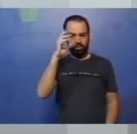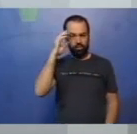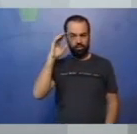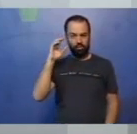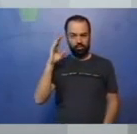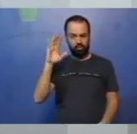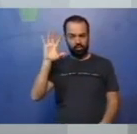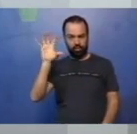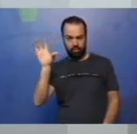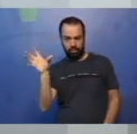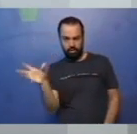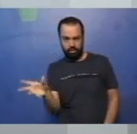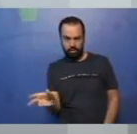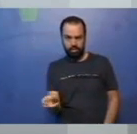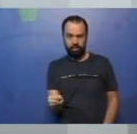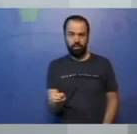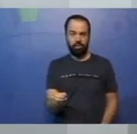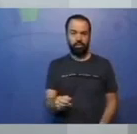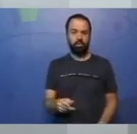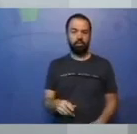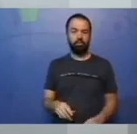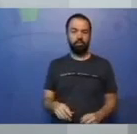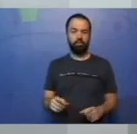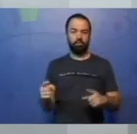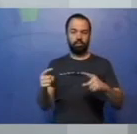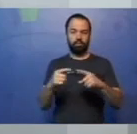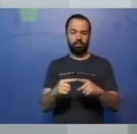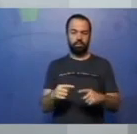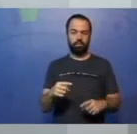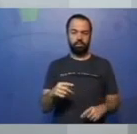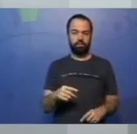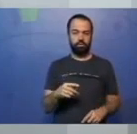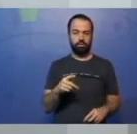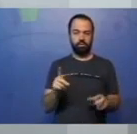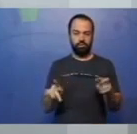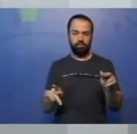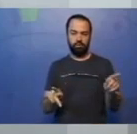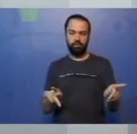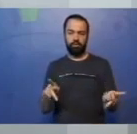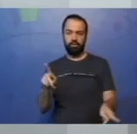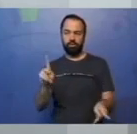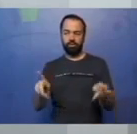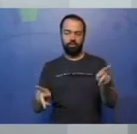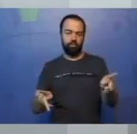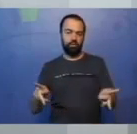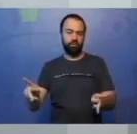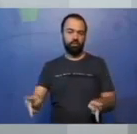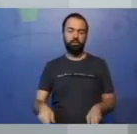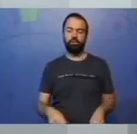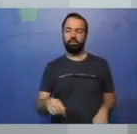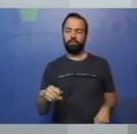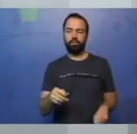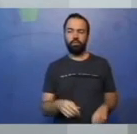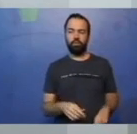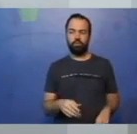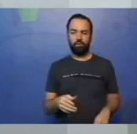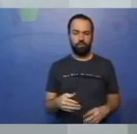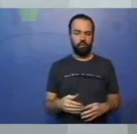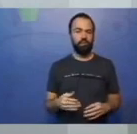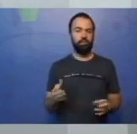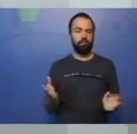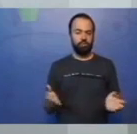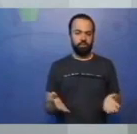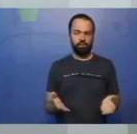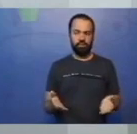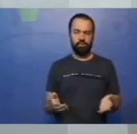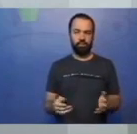do ponto de vista dos aspectos humanos. Na última aula nós falamos sobre a urbanização do continente africano. Nós vamos falar